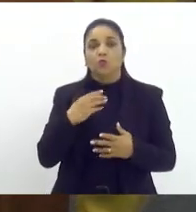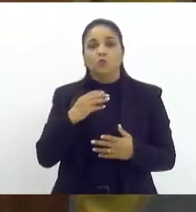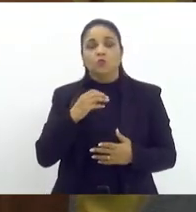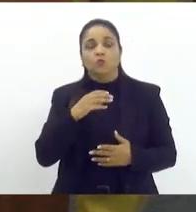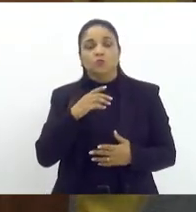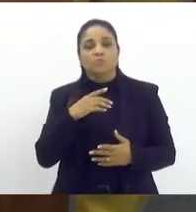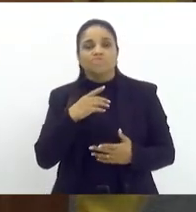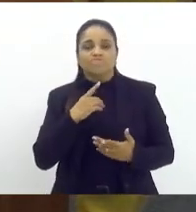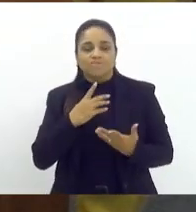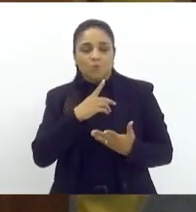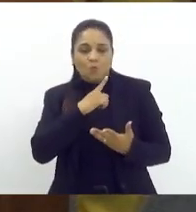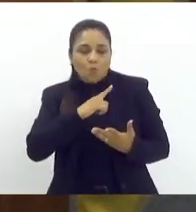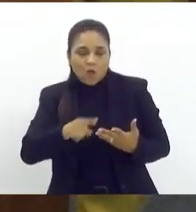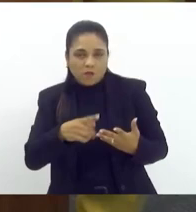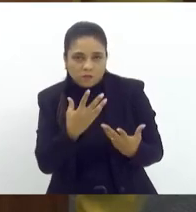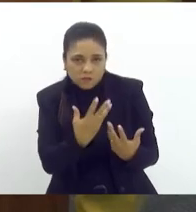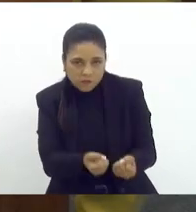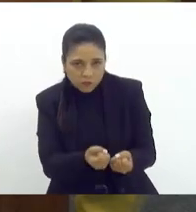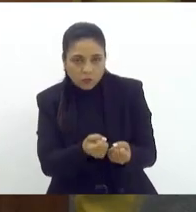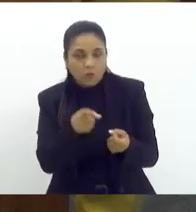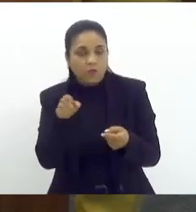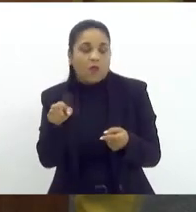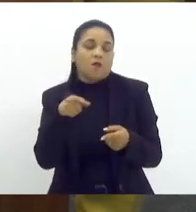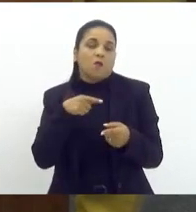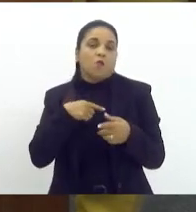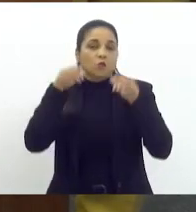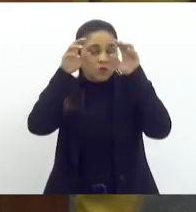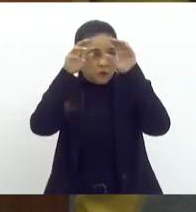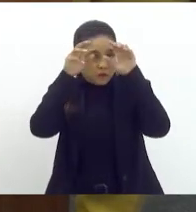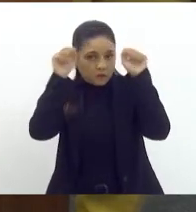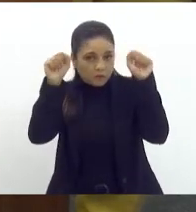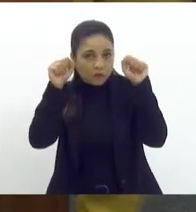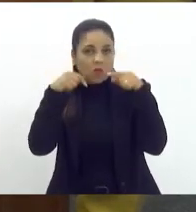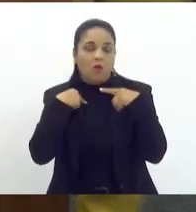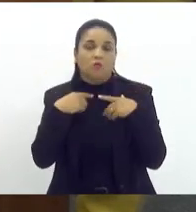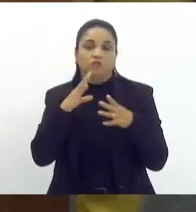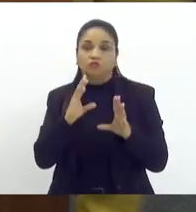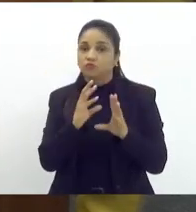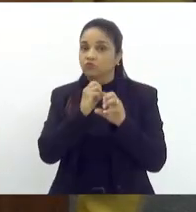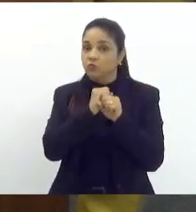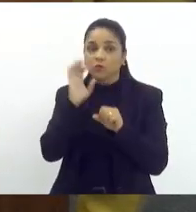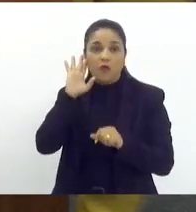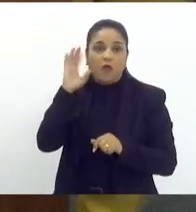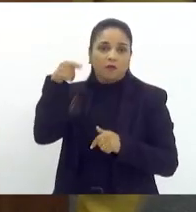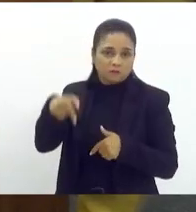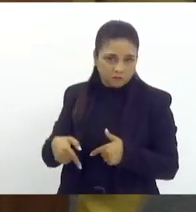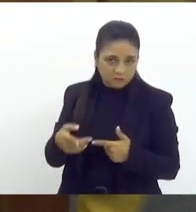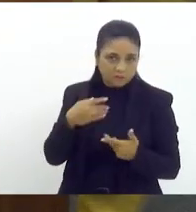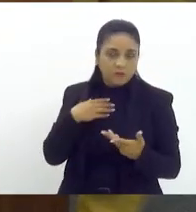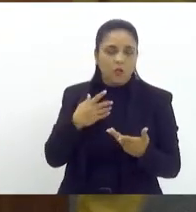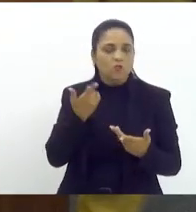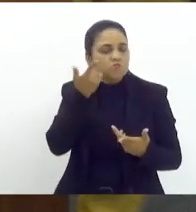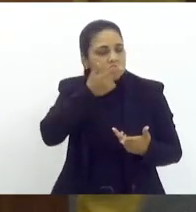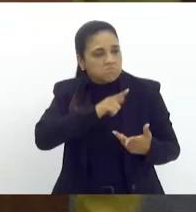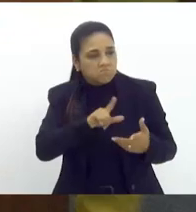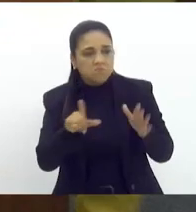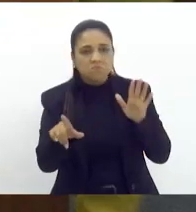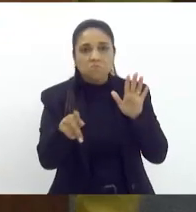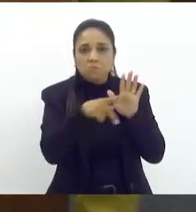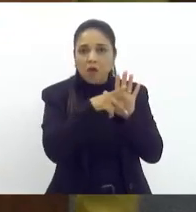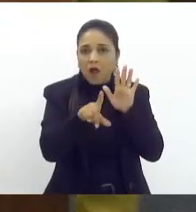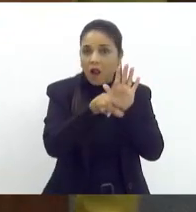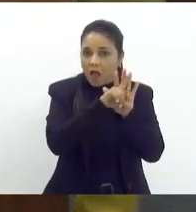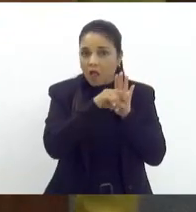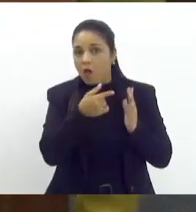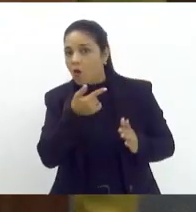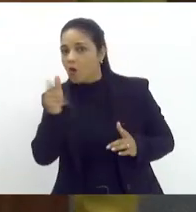essa iniciativa caberia o Tribunal de Contas a posteriori em outros projetos de lei